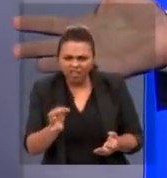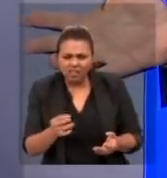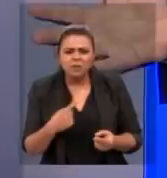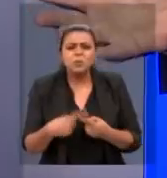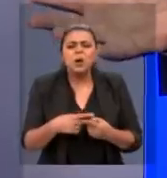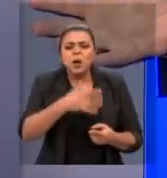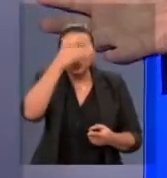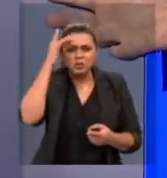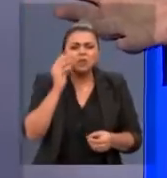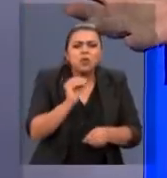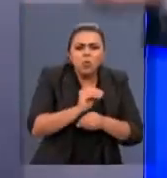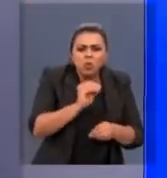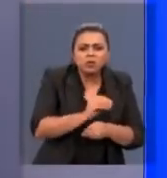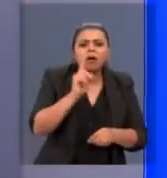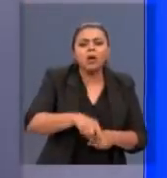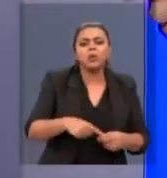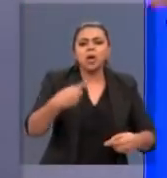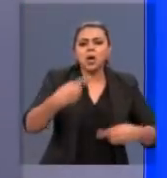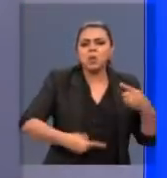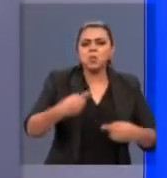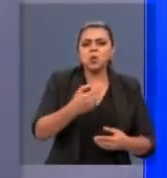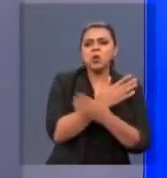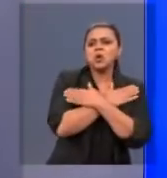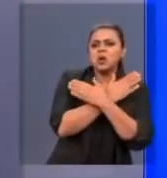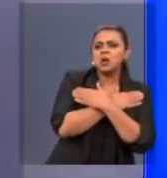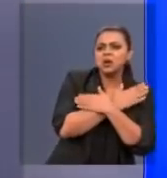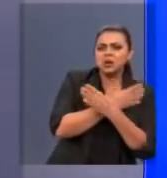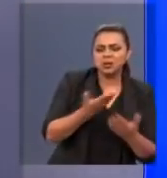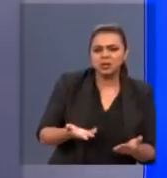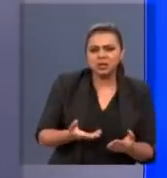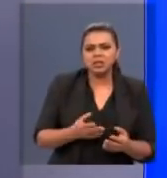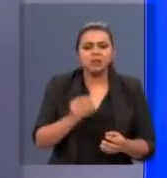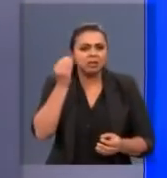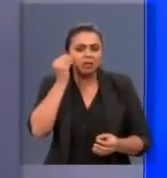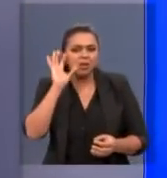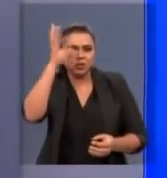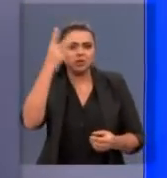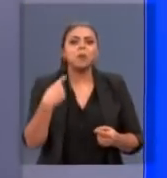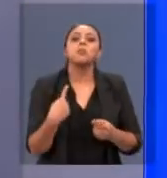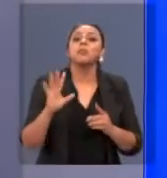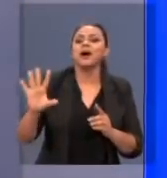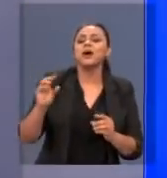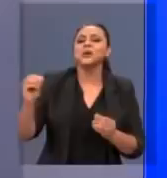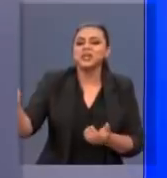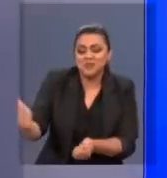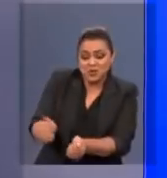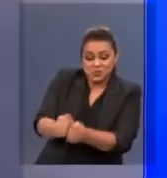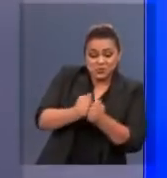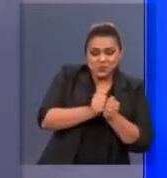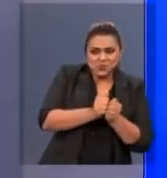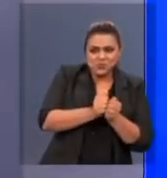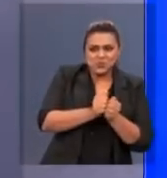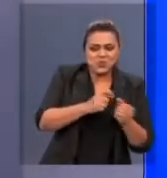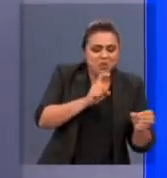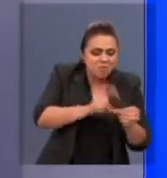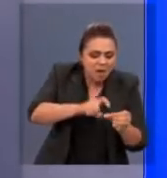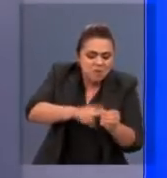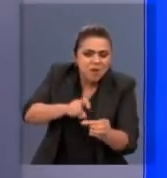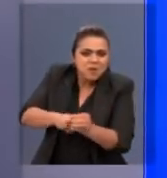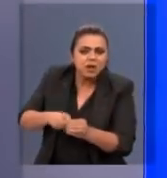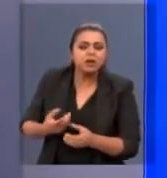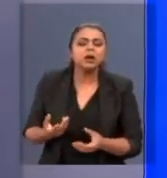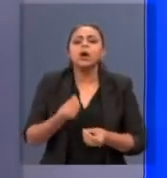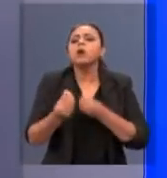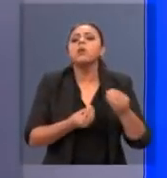políticos desempregado que concorreram os 16 alianças dele ou estão 18 imagina como é que vai ser o próximos quatro